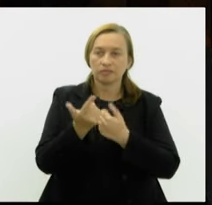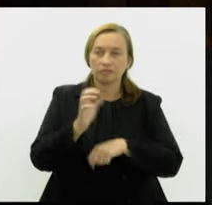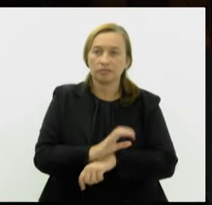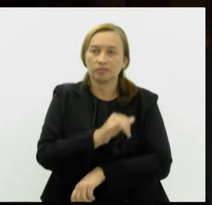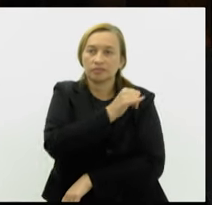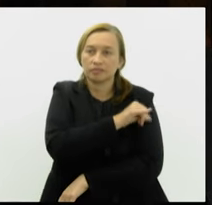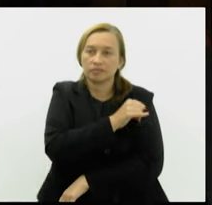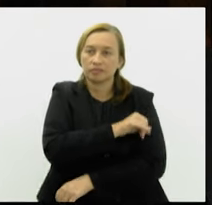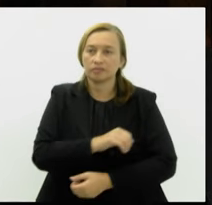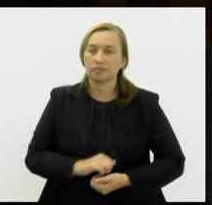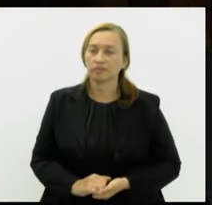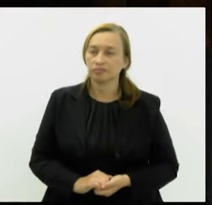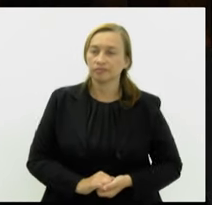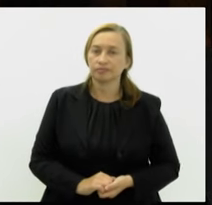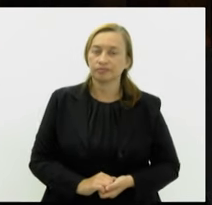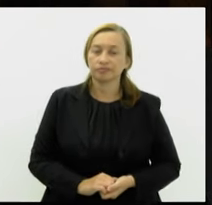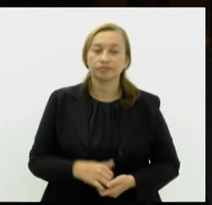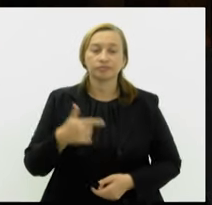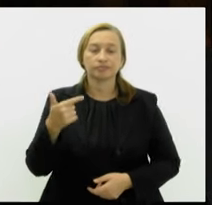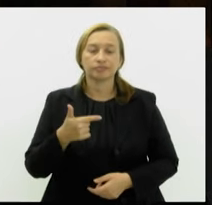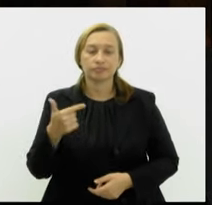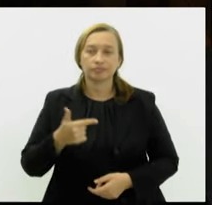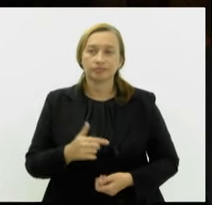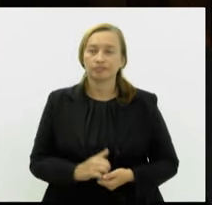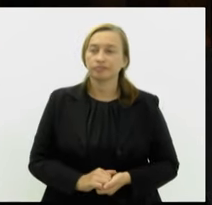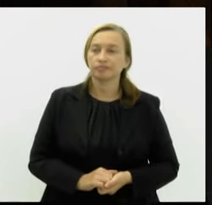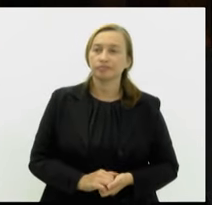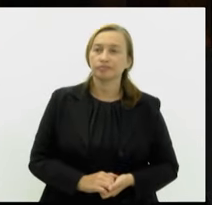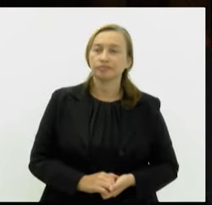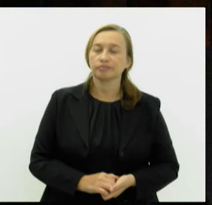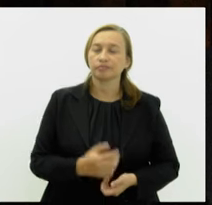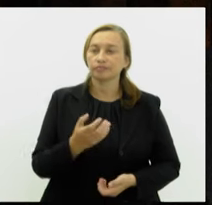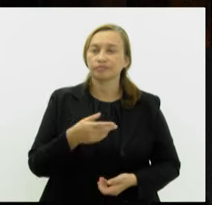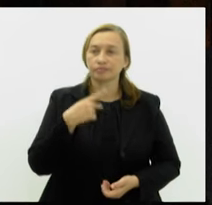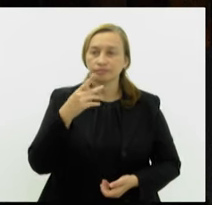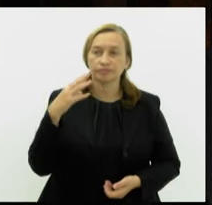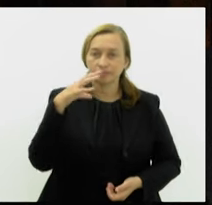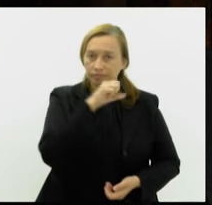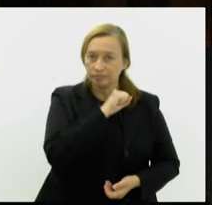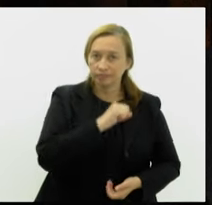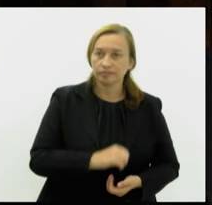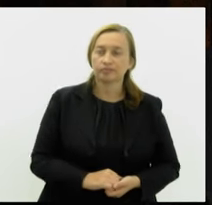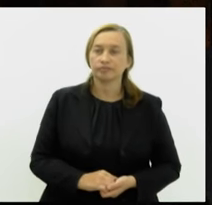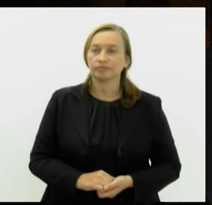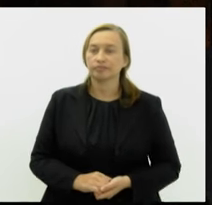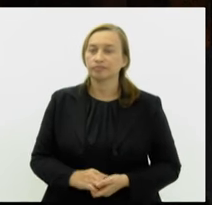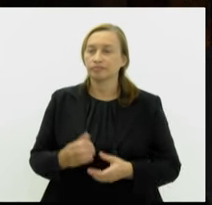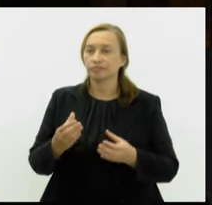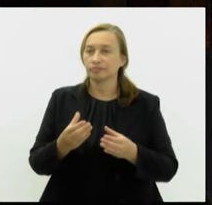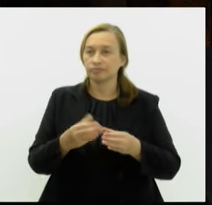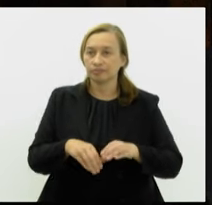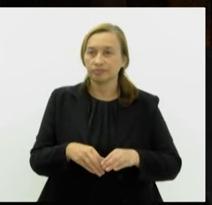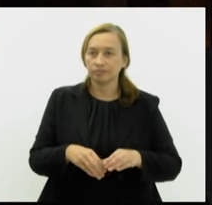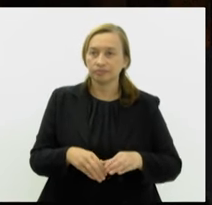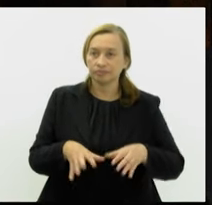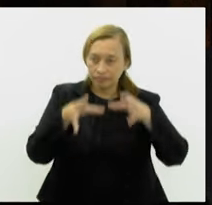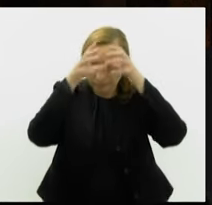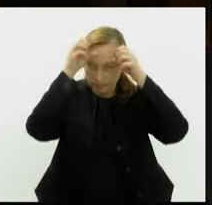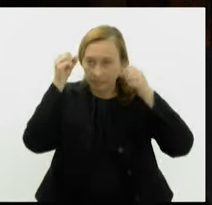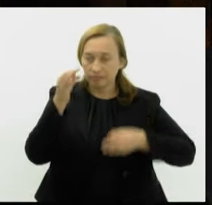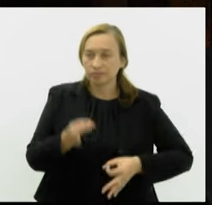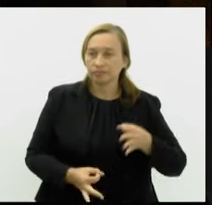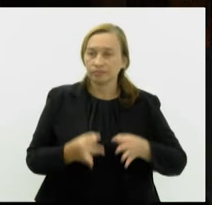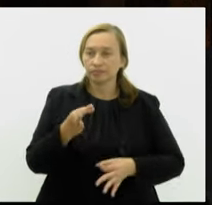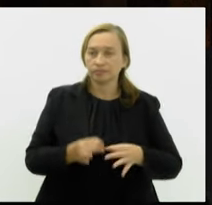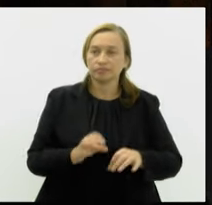de Janeiro. Em segundo lugar, quero me dirigir rapidamente aos concursados do Tribunal de Justiça do Estado do Rio de Janeiro